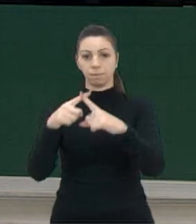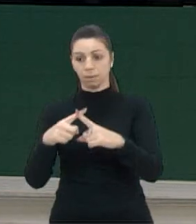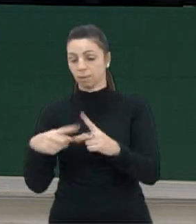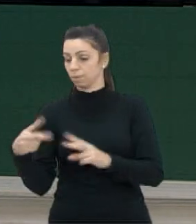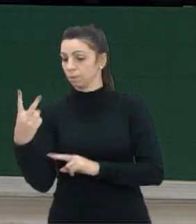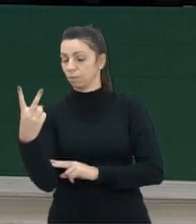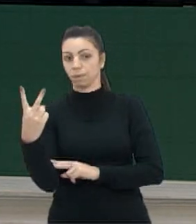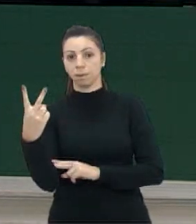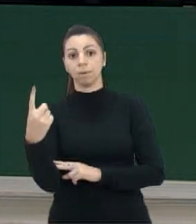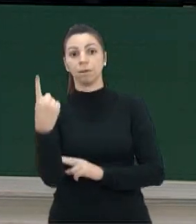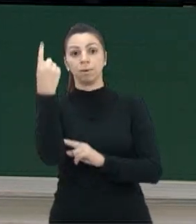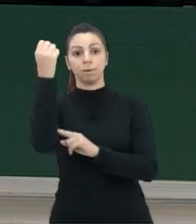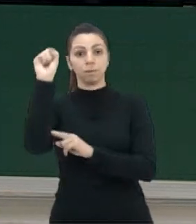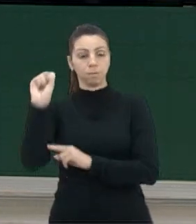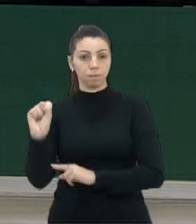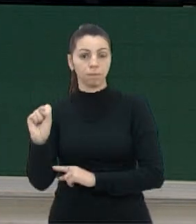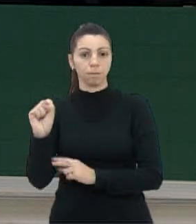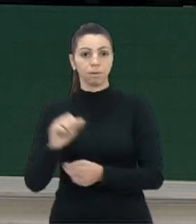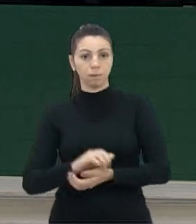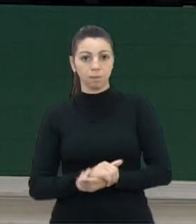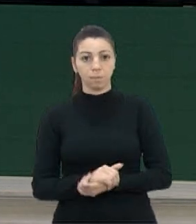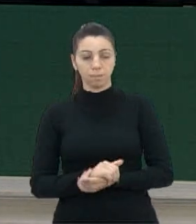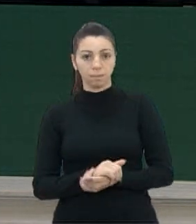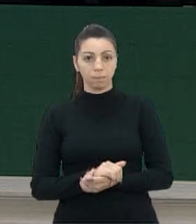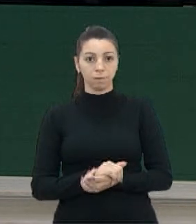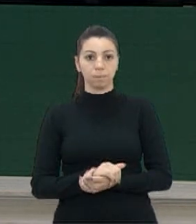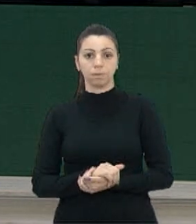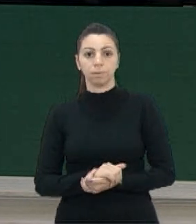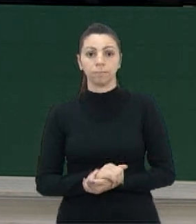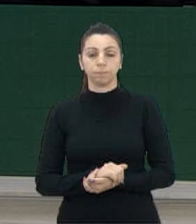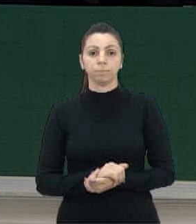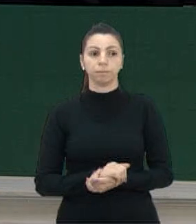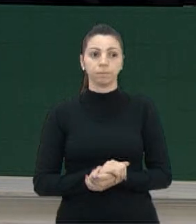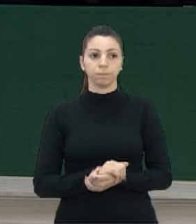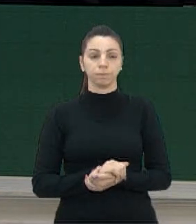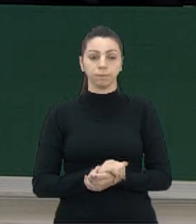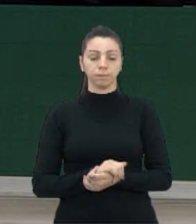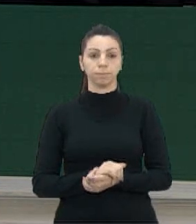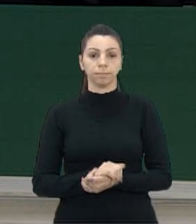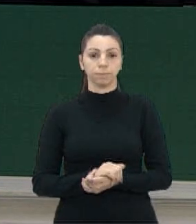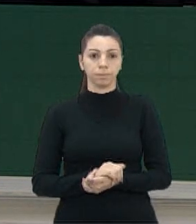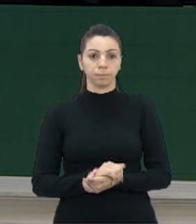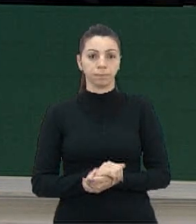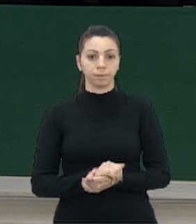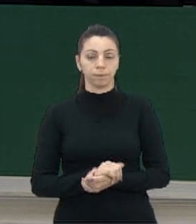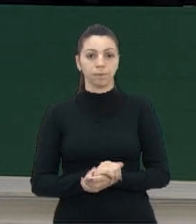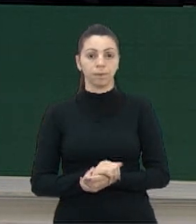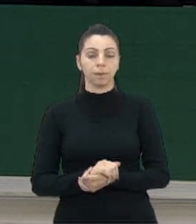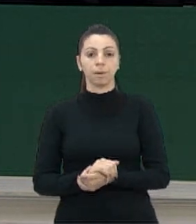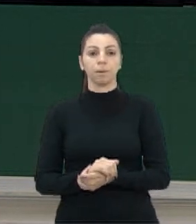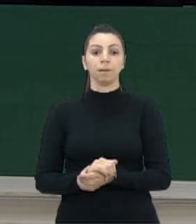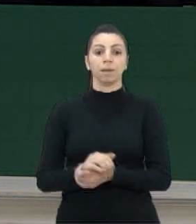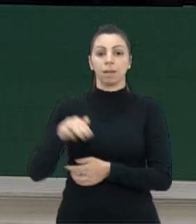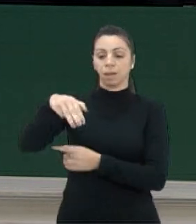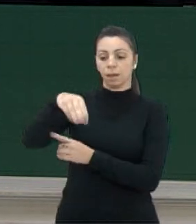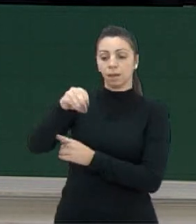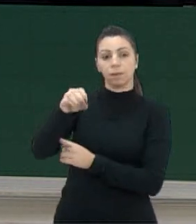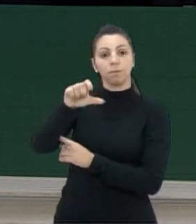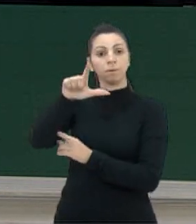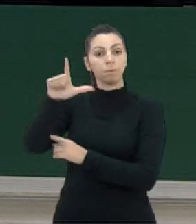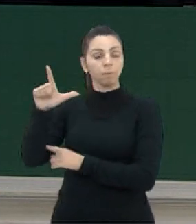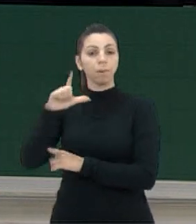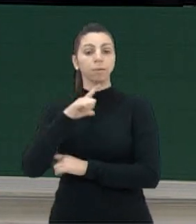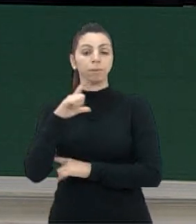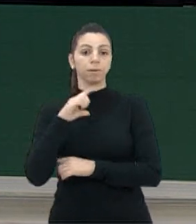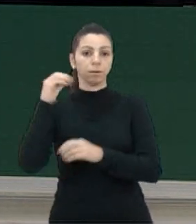eu vou ter 18 gramas. Note que esse mol nada mais é do que uma unidade para medida, tá? Dentro do mol, eu